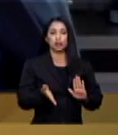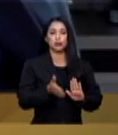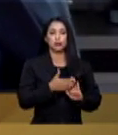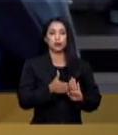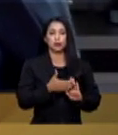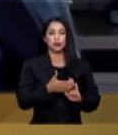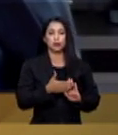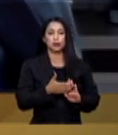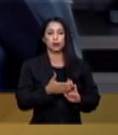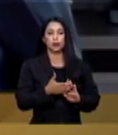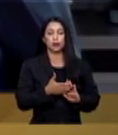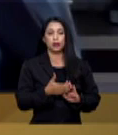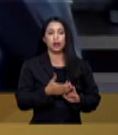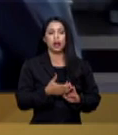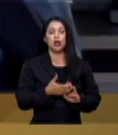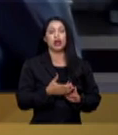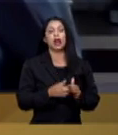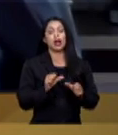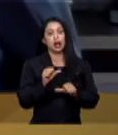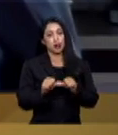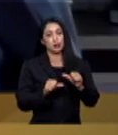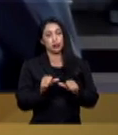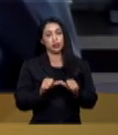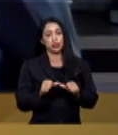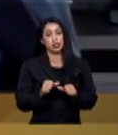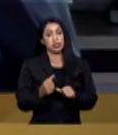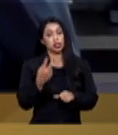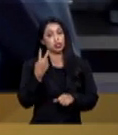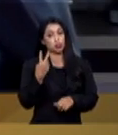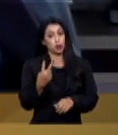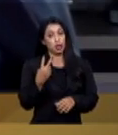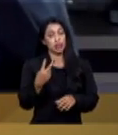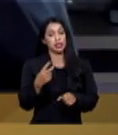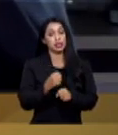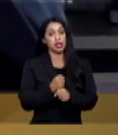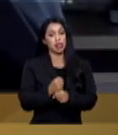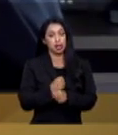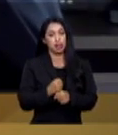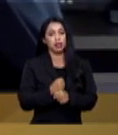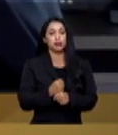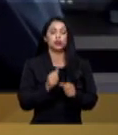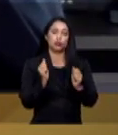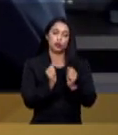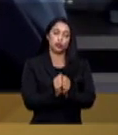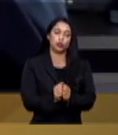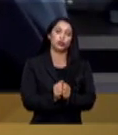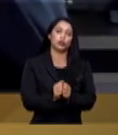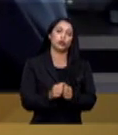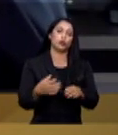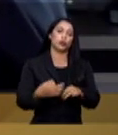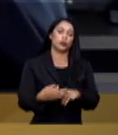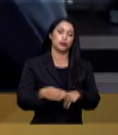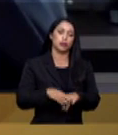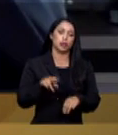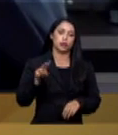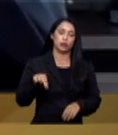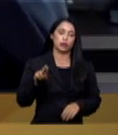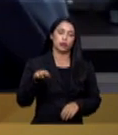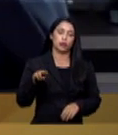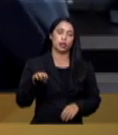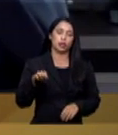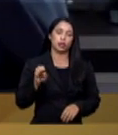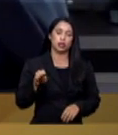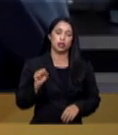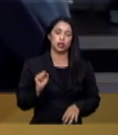proponho a modulação também por 2 anos e, portanto, nesse particular acompanhando o ministro Cássio Nunes